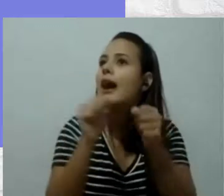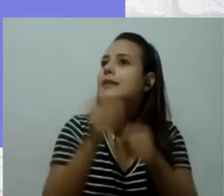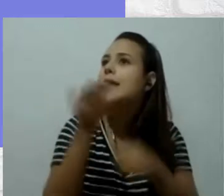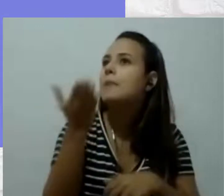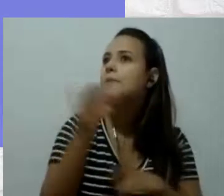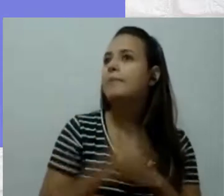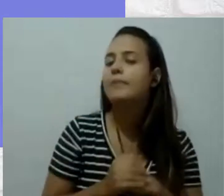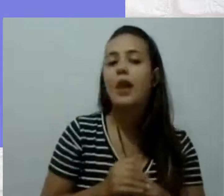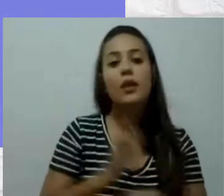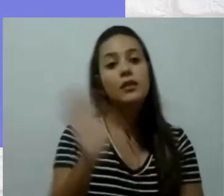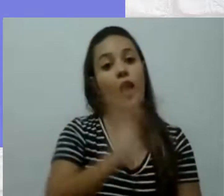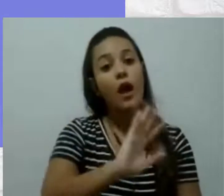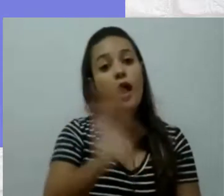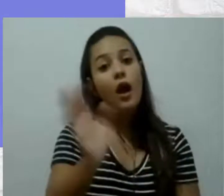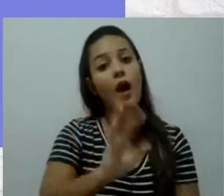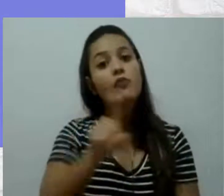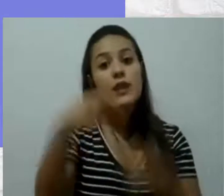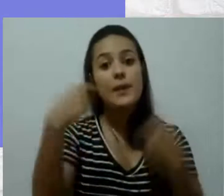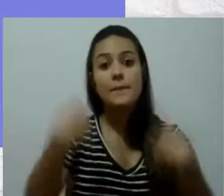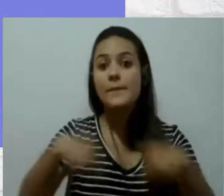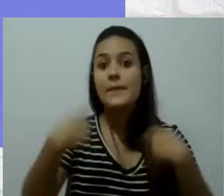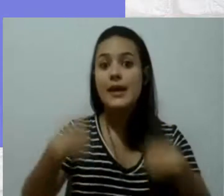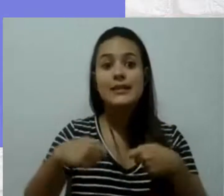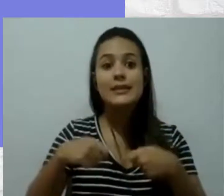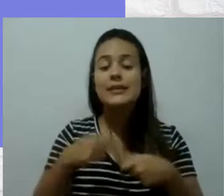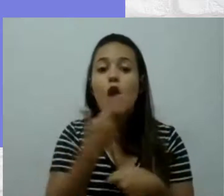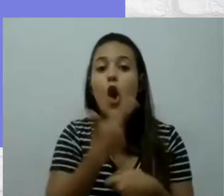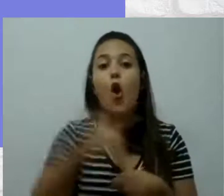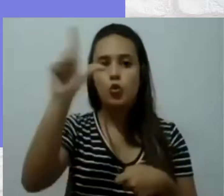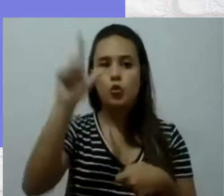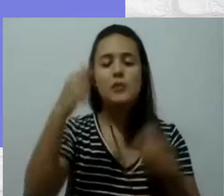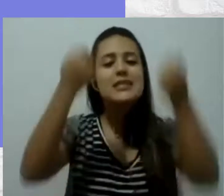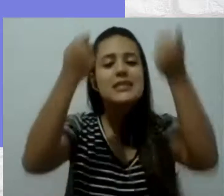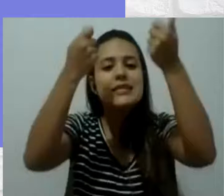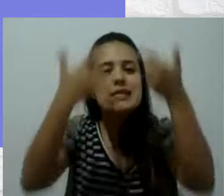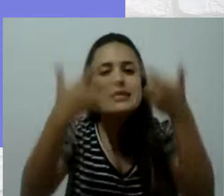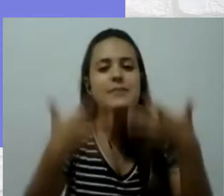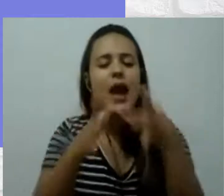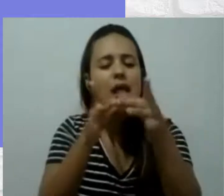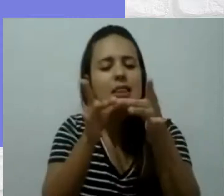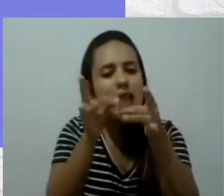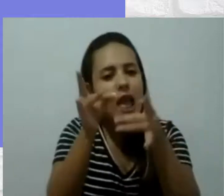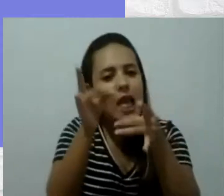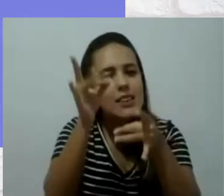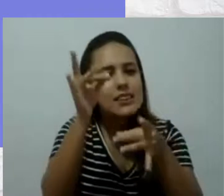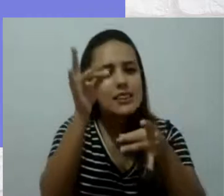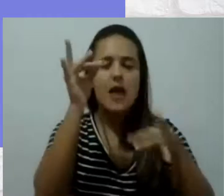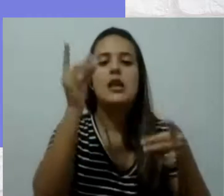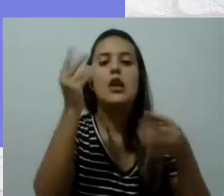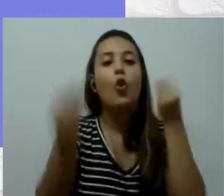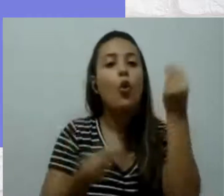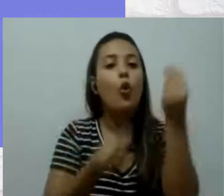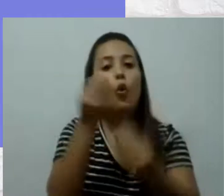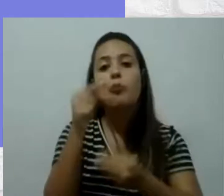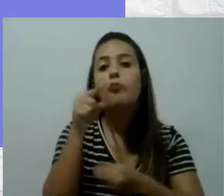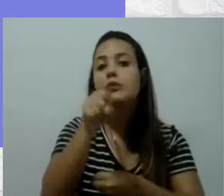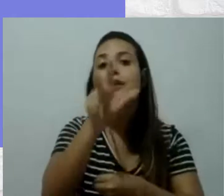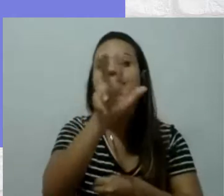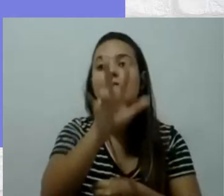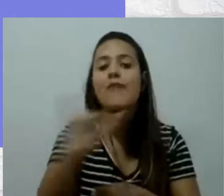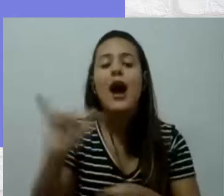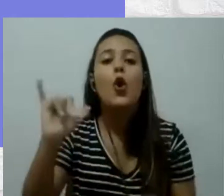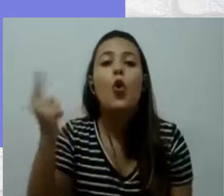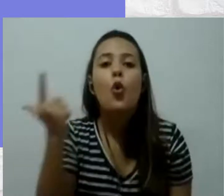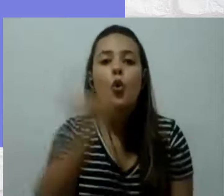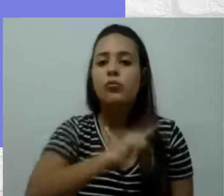fazer isso e pronto. Não. Você tem que fugir do óbvio, você tem que saber explicar detalhadamente